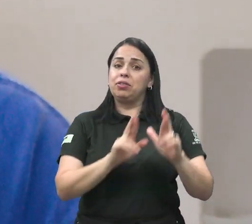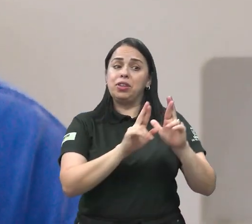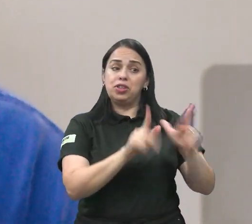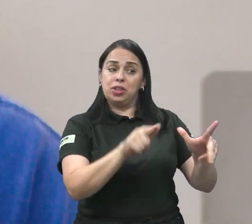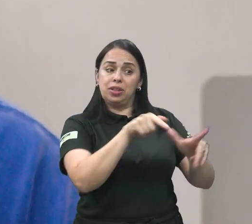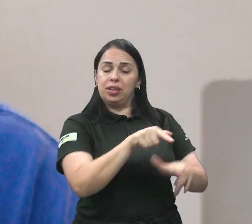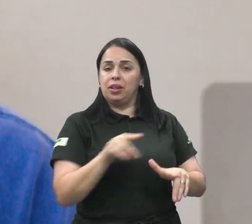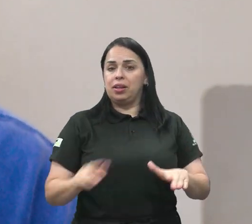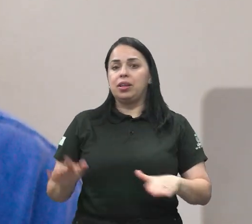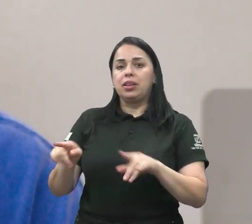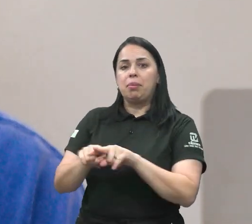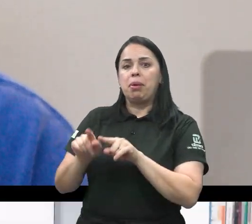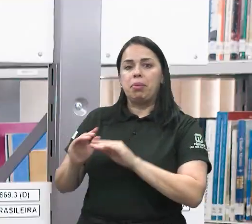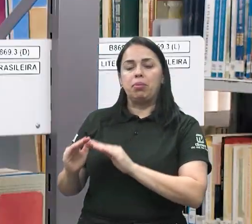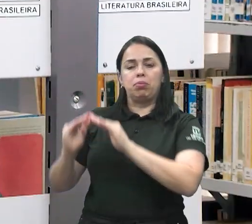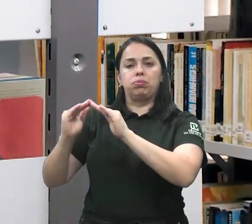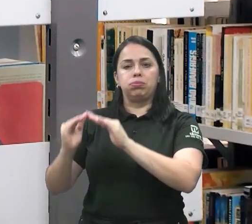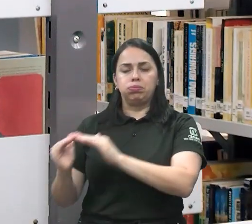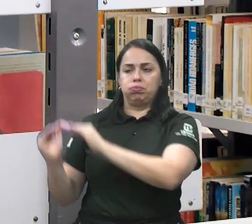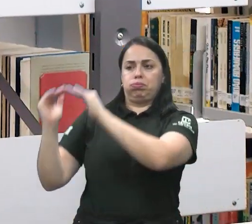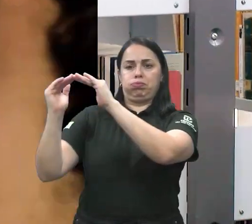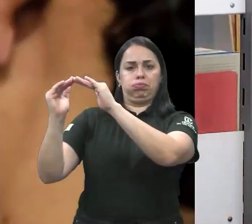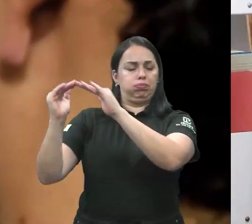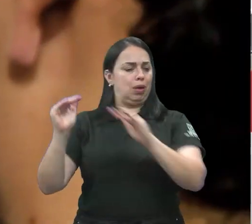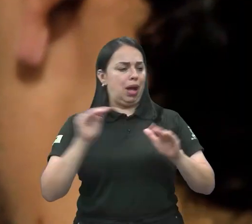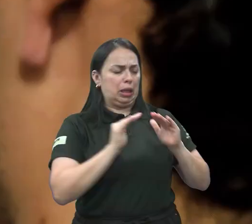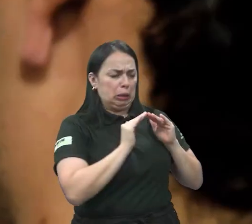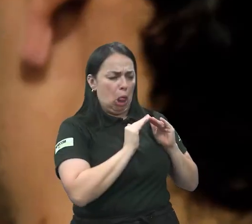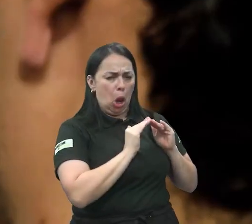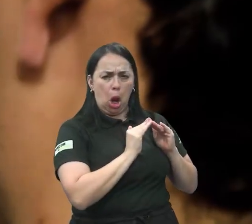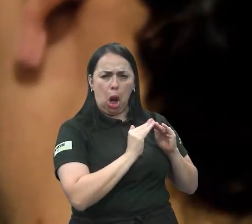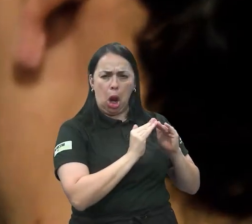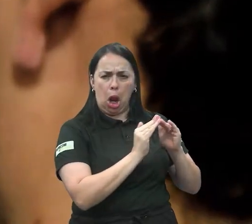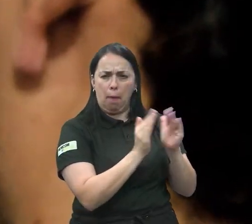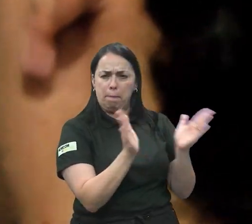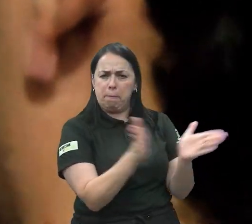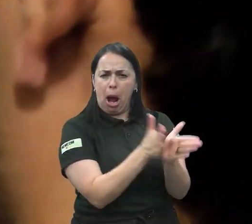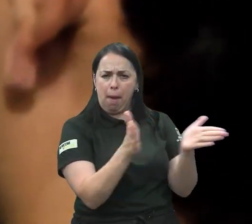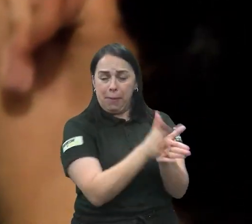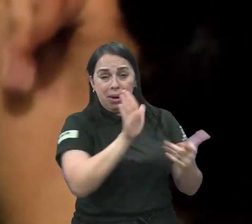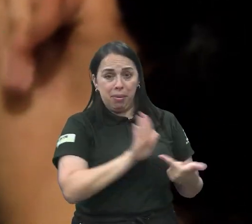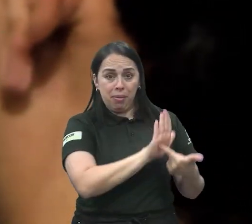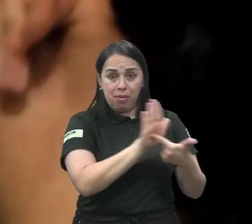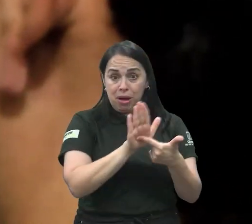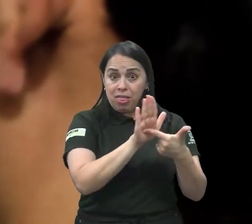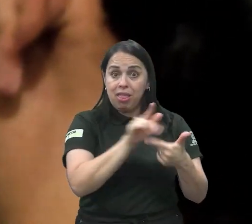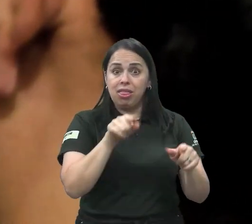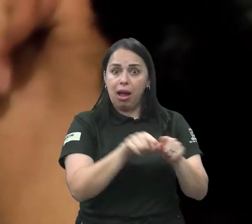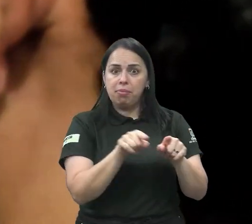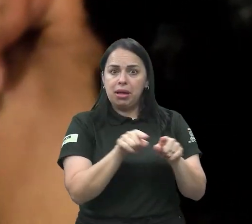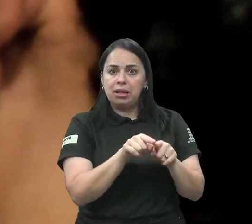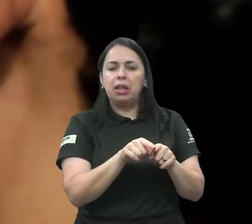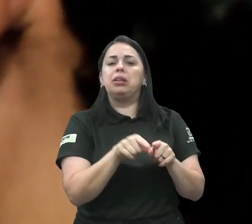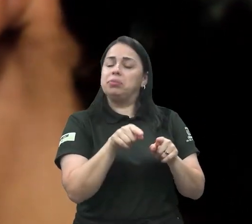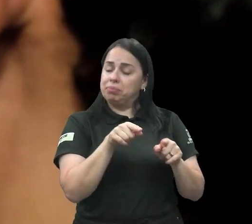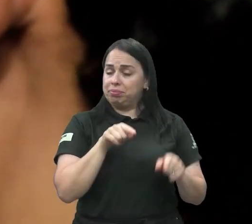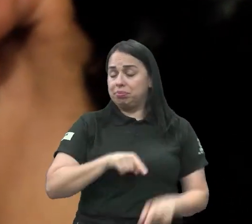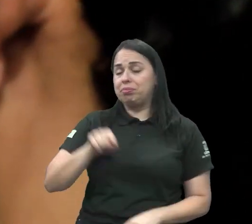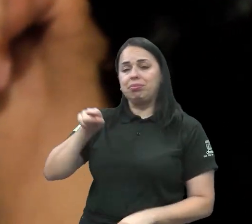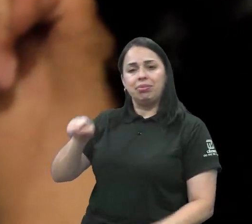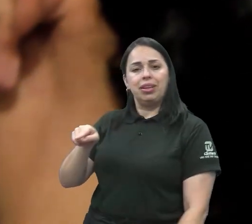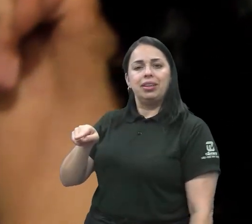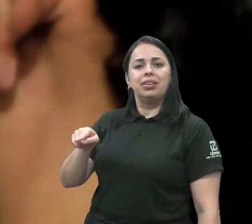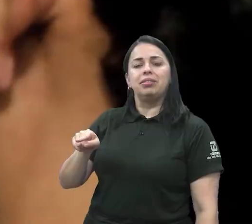quem vive no cortiço e quem vive em um sobrado. Enquanto o cortiço representa a miséria das classes baixas e a libertinagem,